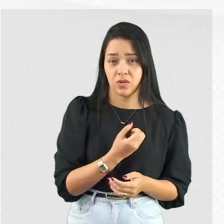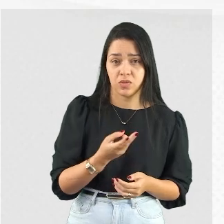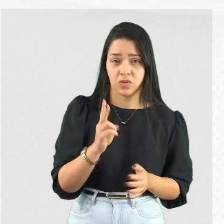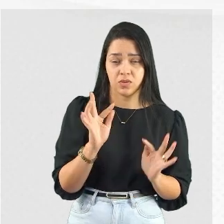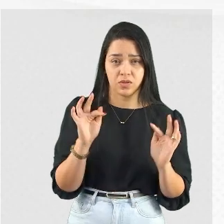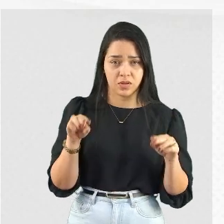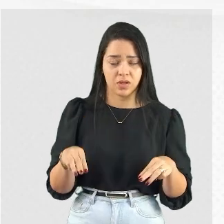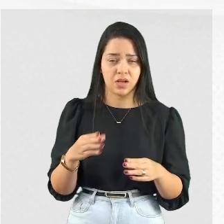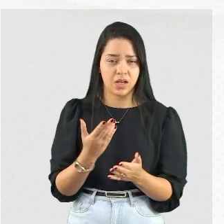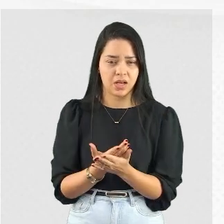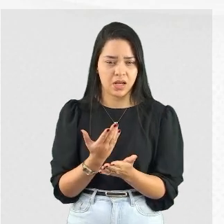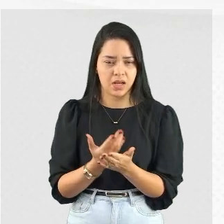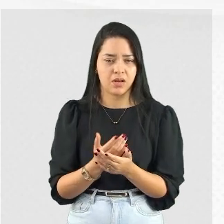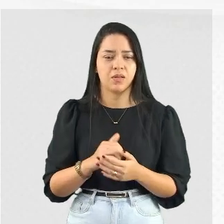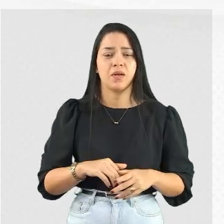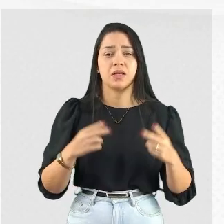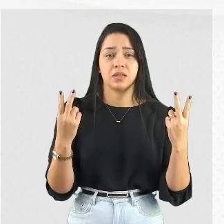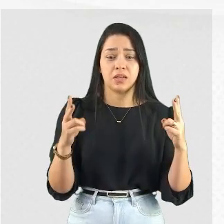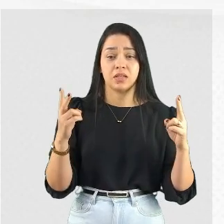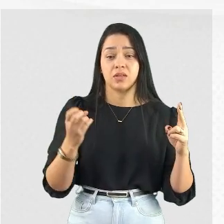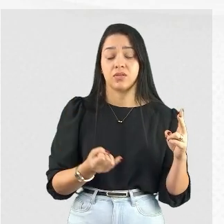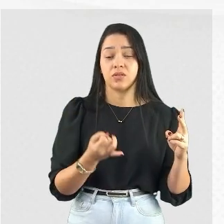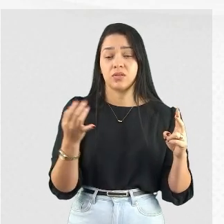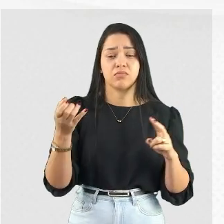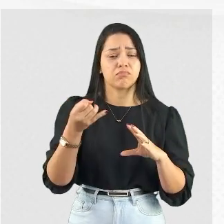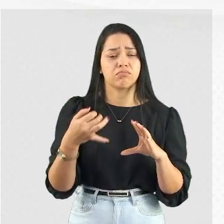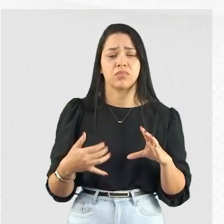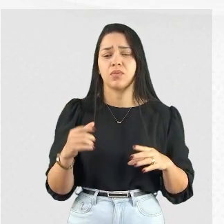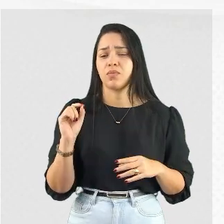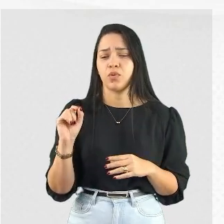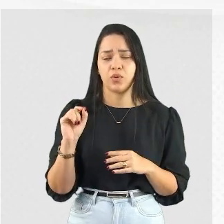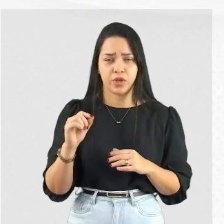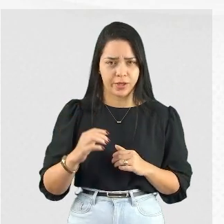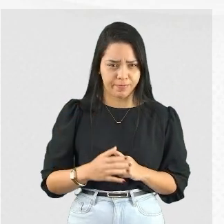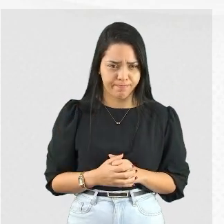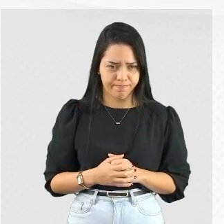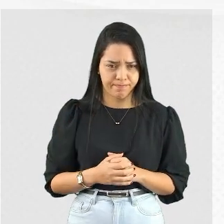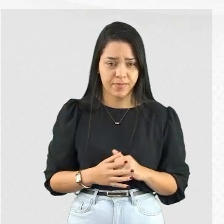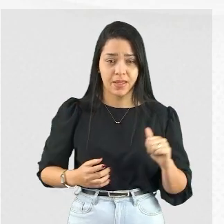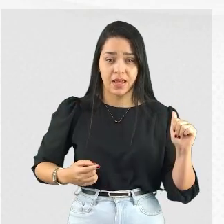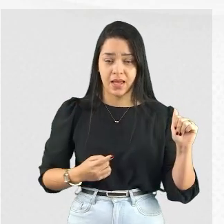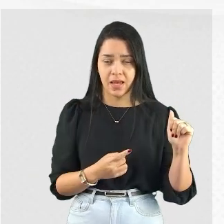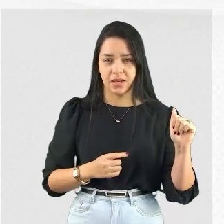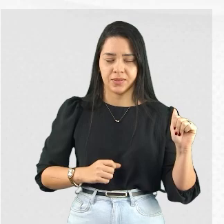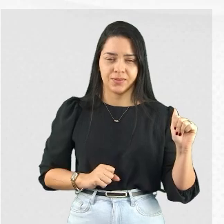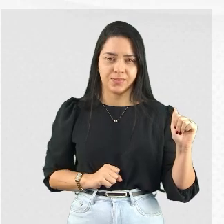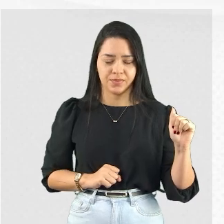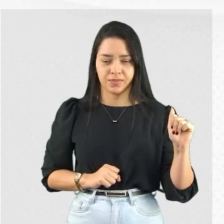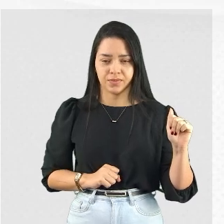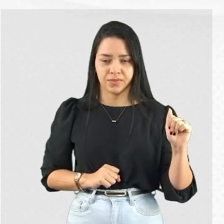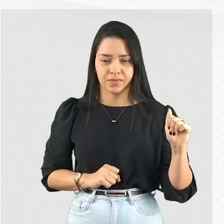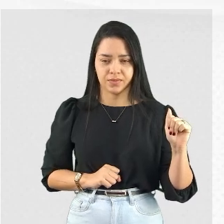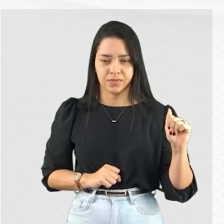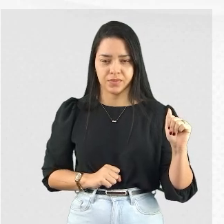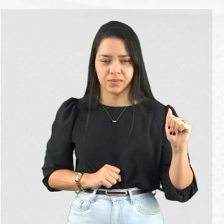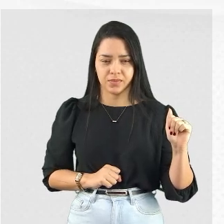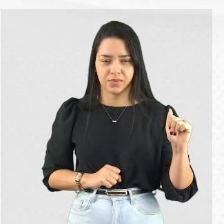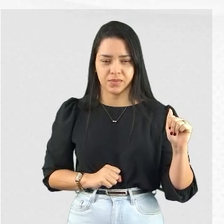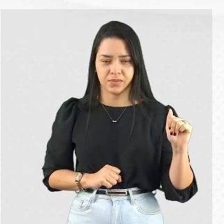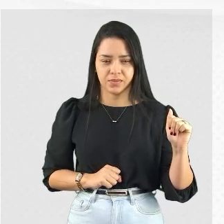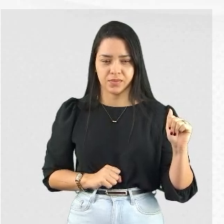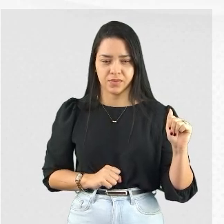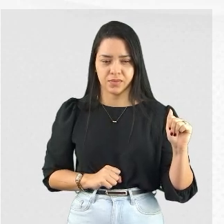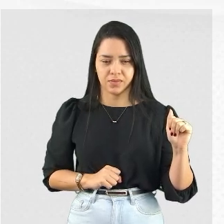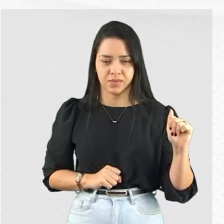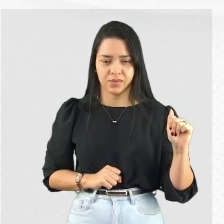encerrar nossa aula. As heranças quantitativas são caracterizadas por a expressão de uma característica ser determinada por apenas